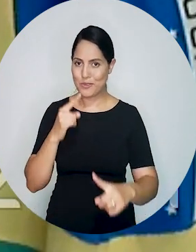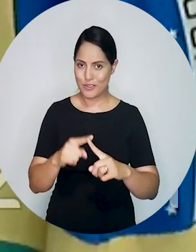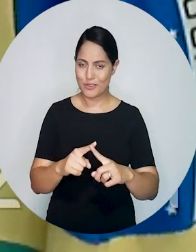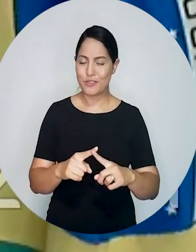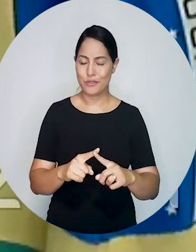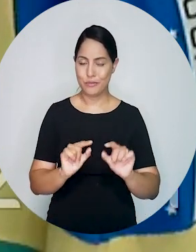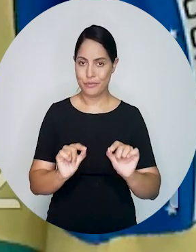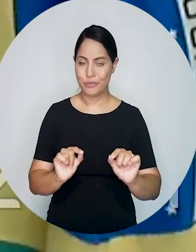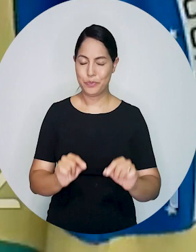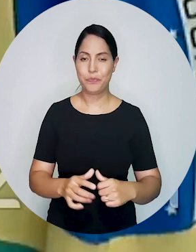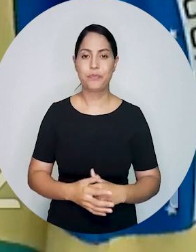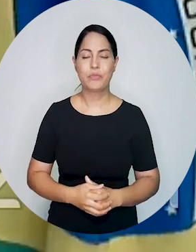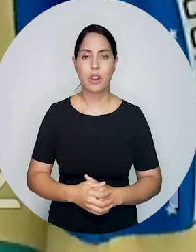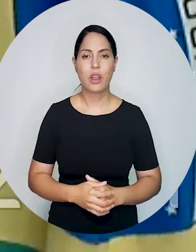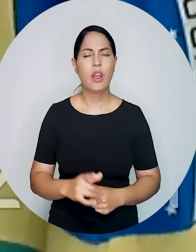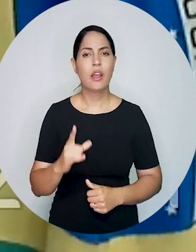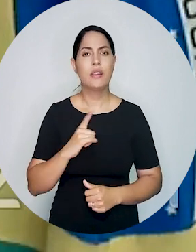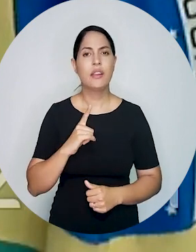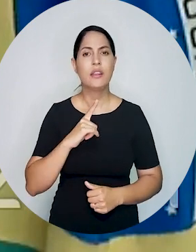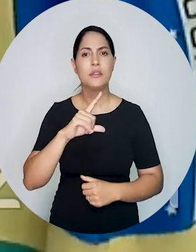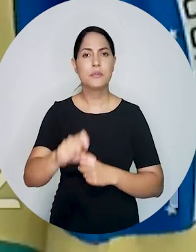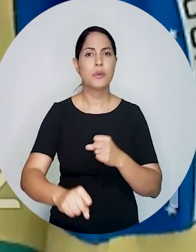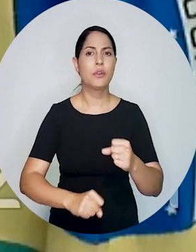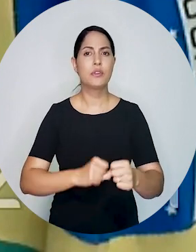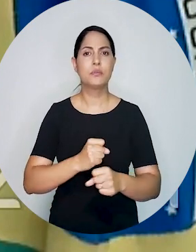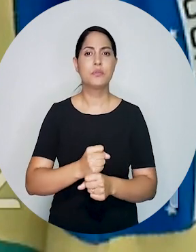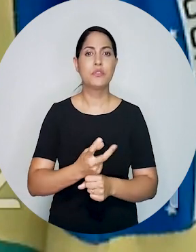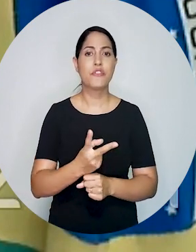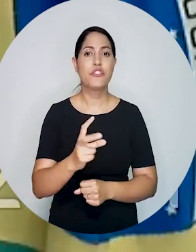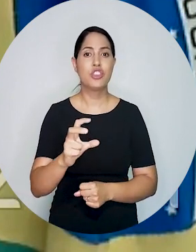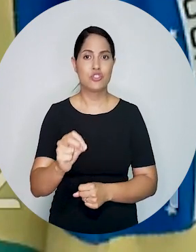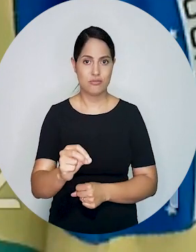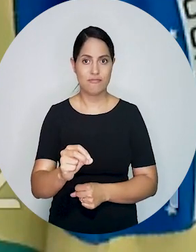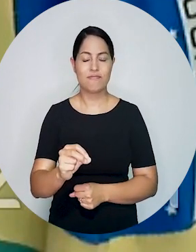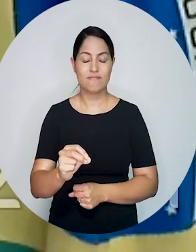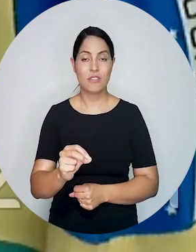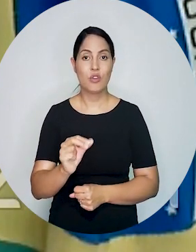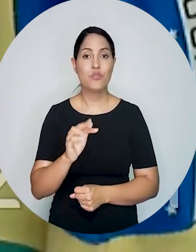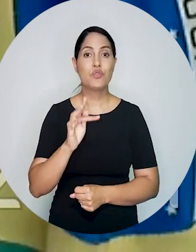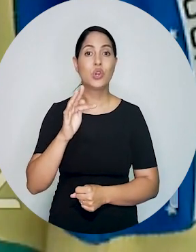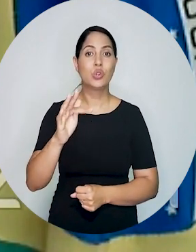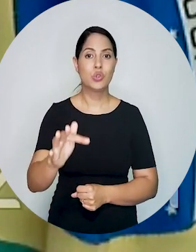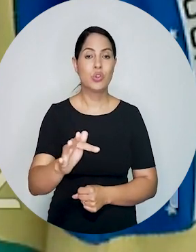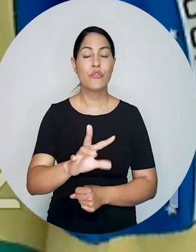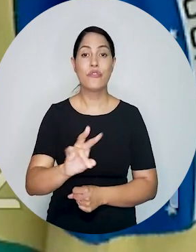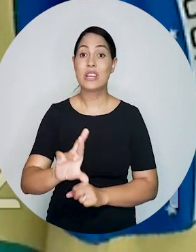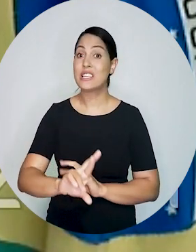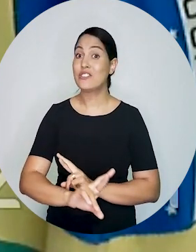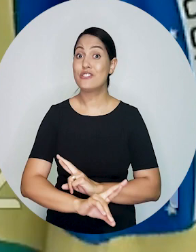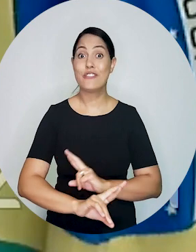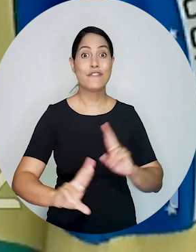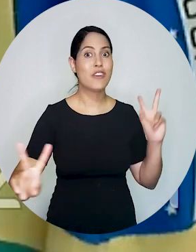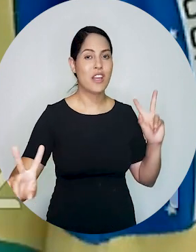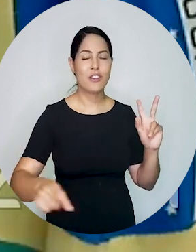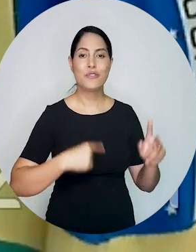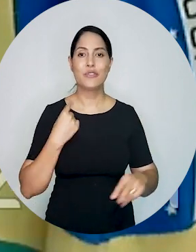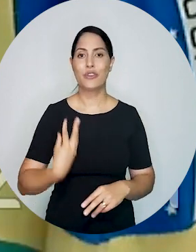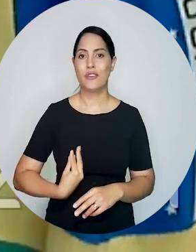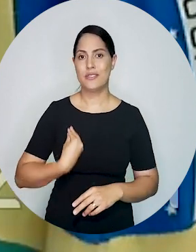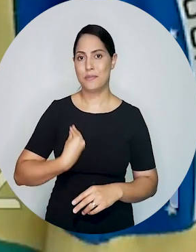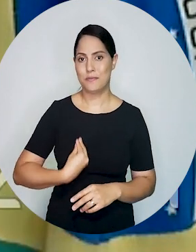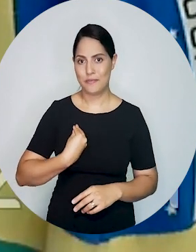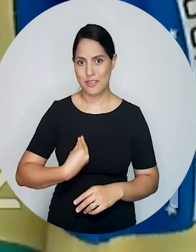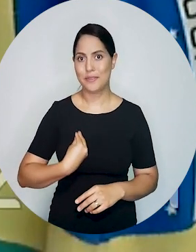vocês vão ouvir sempre. Por quê? Porque as próximas 2 décadas serão totalmente